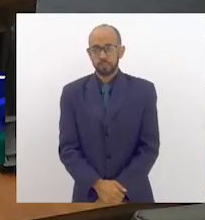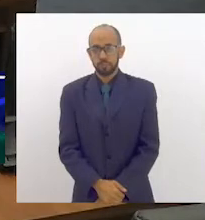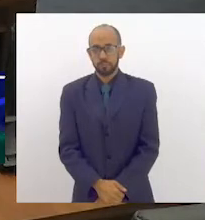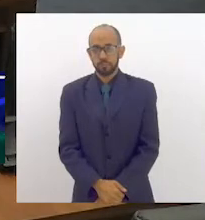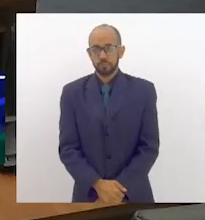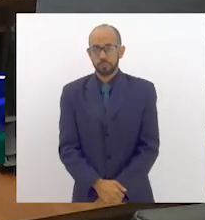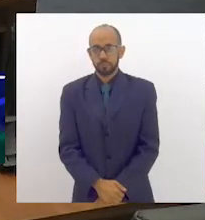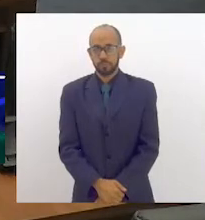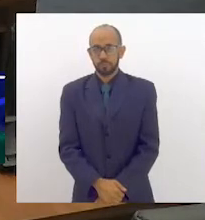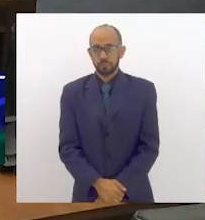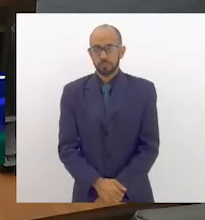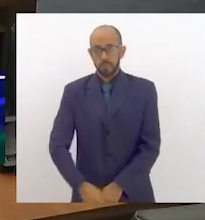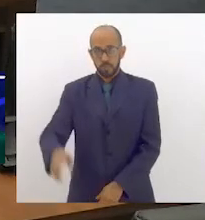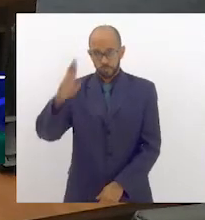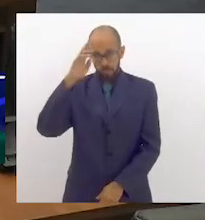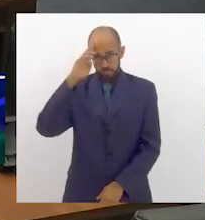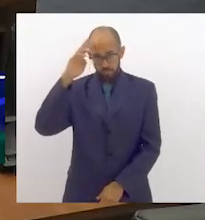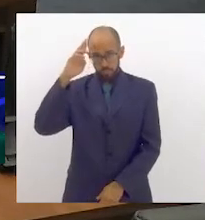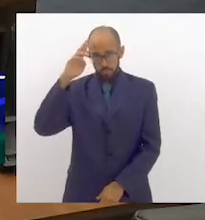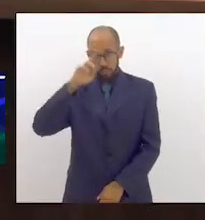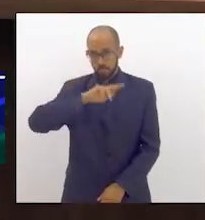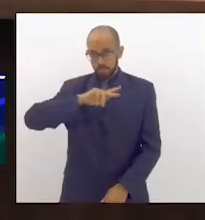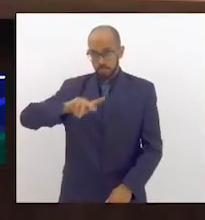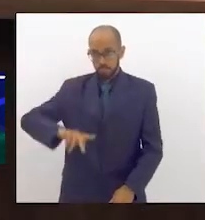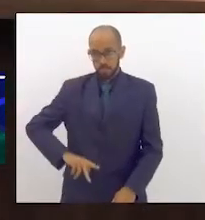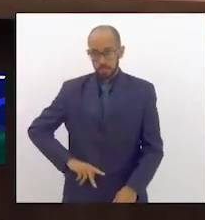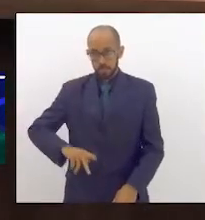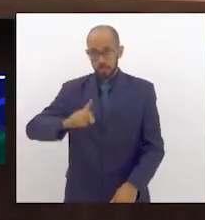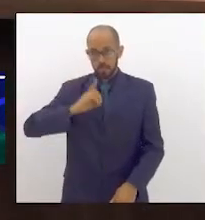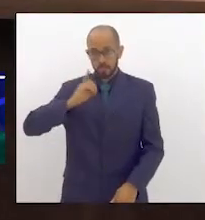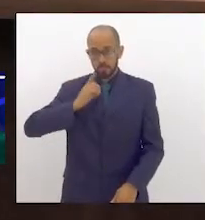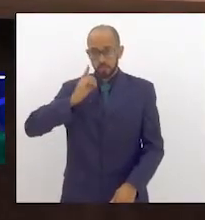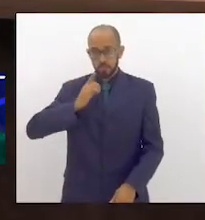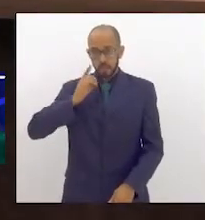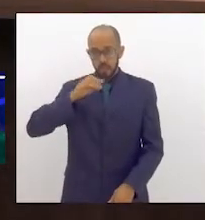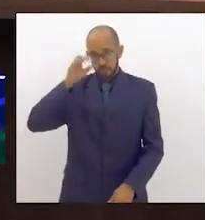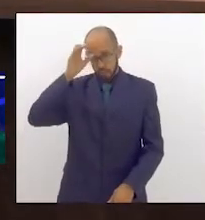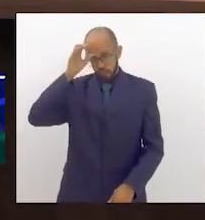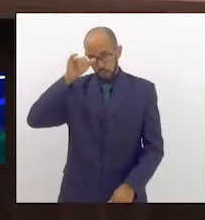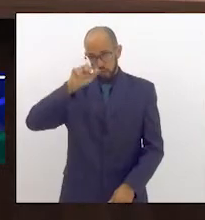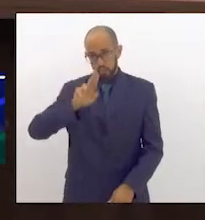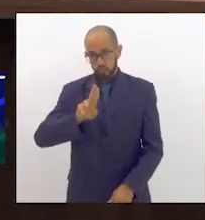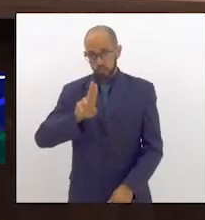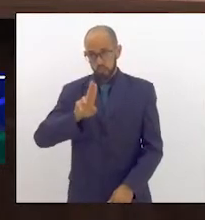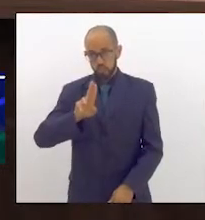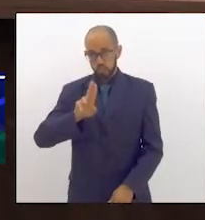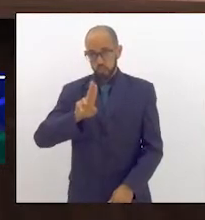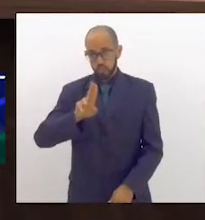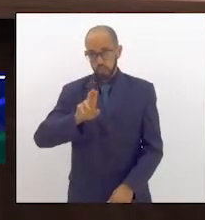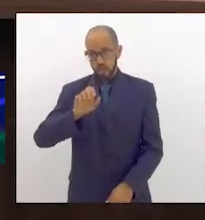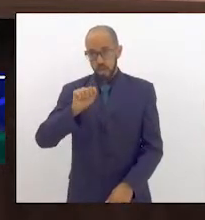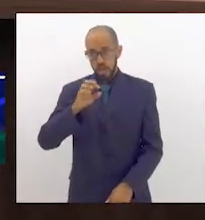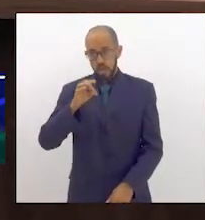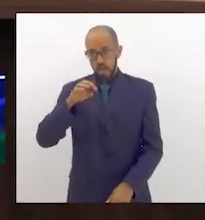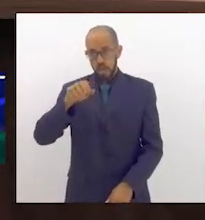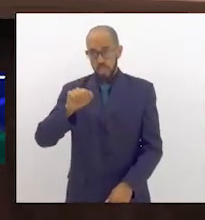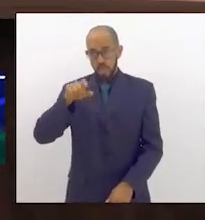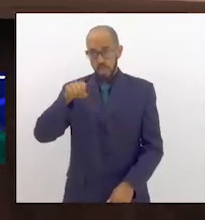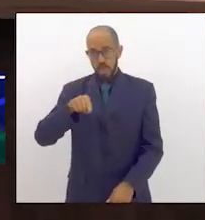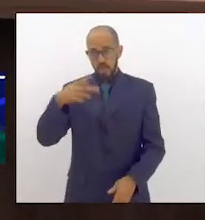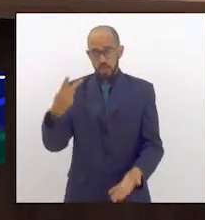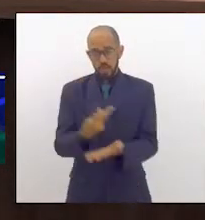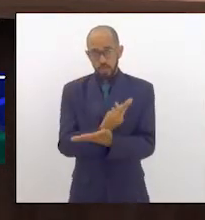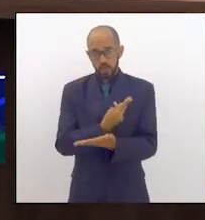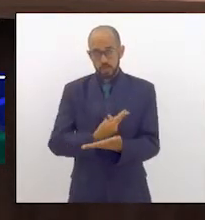a senhora Presidente deputada tia Ju a apa reflete